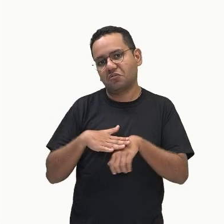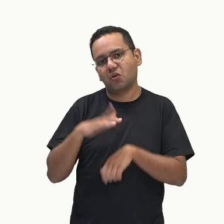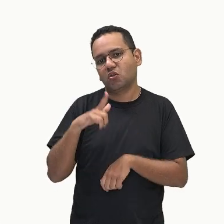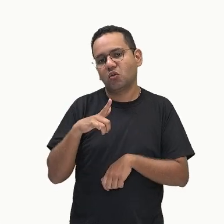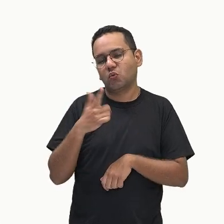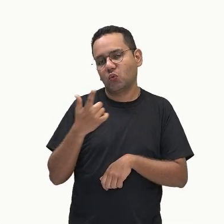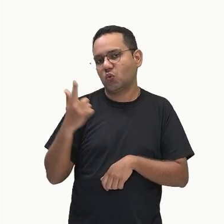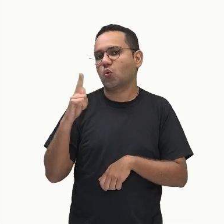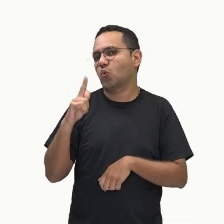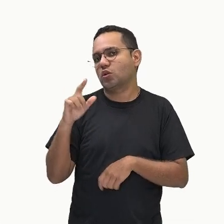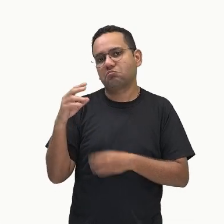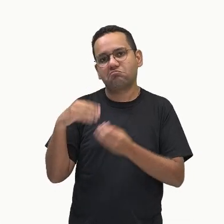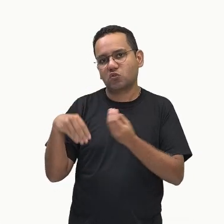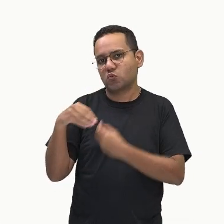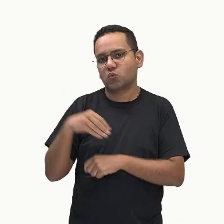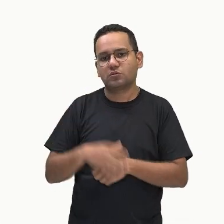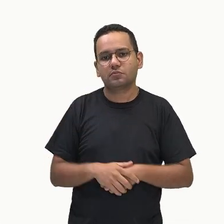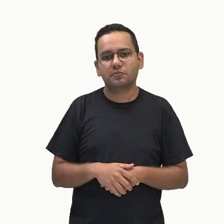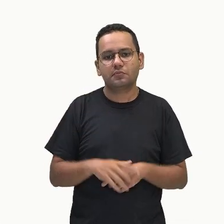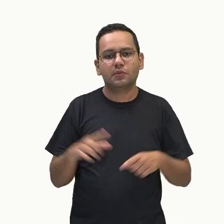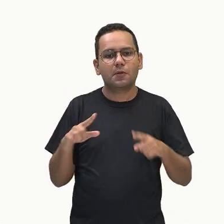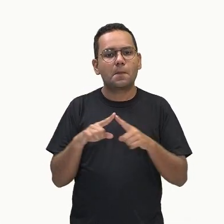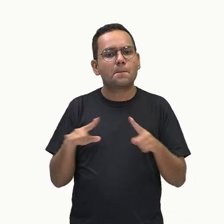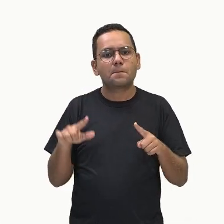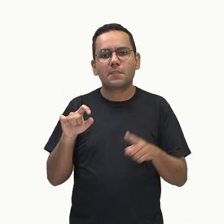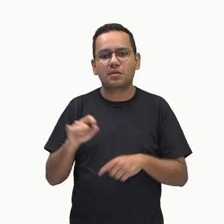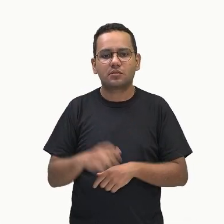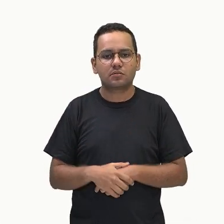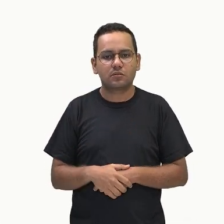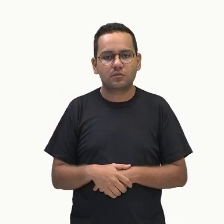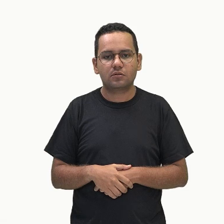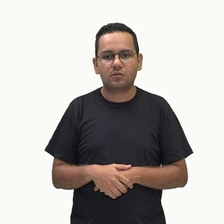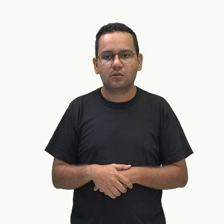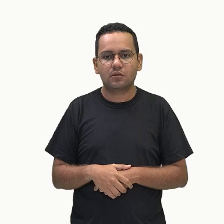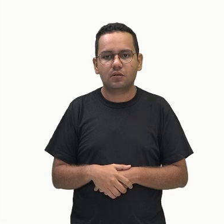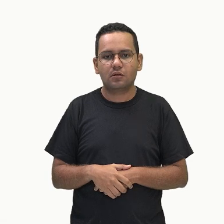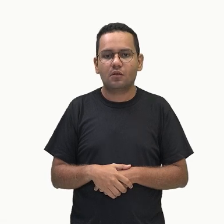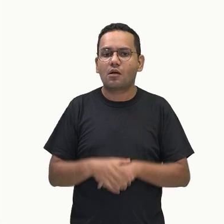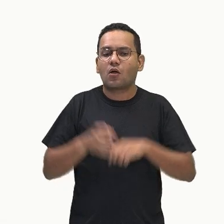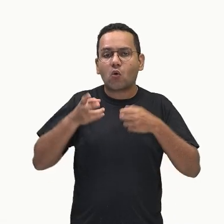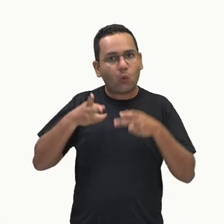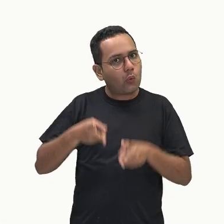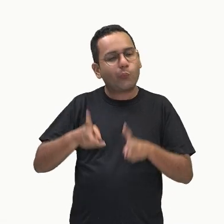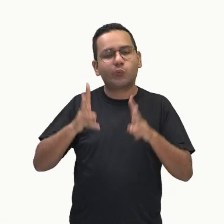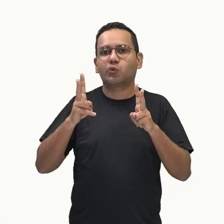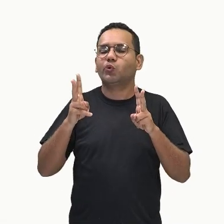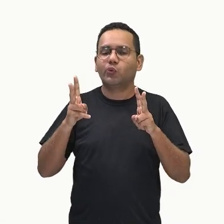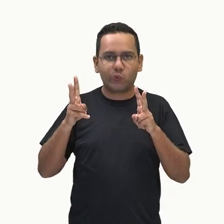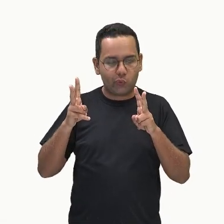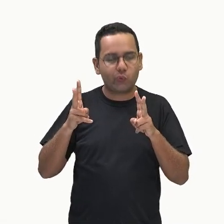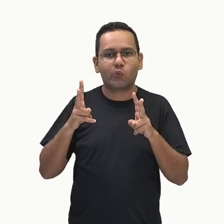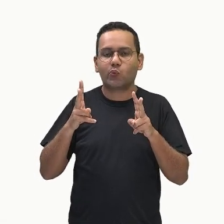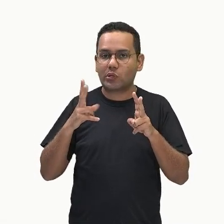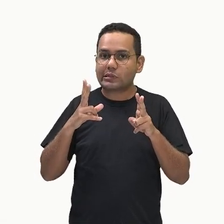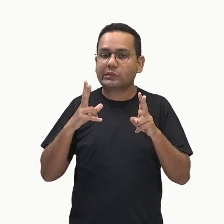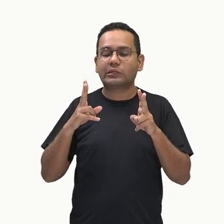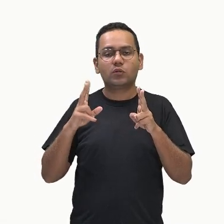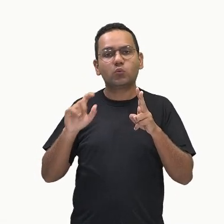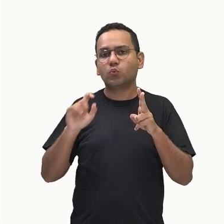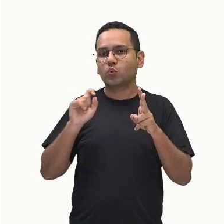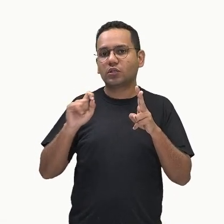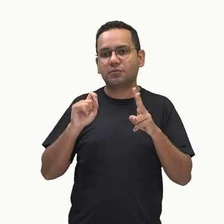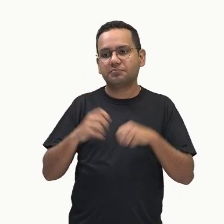solução, mas ainda permanecem suspensas e não se sedimentam. Isso quer dizer que as partículas vão continuar ali